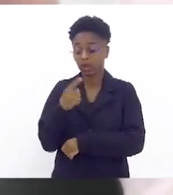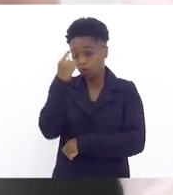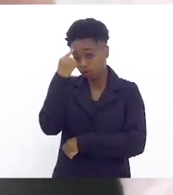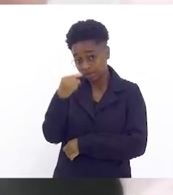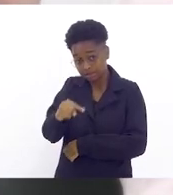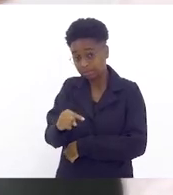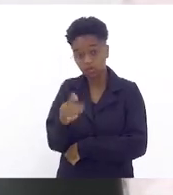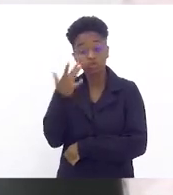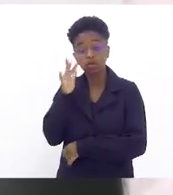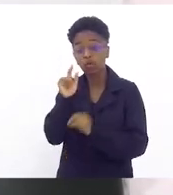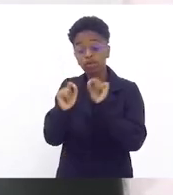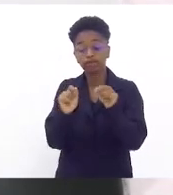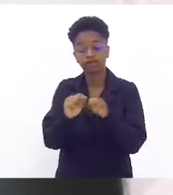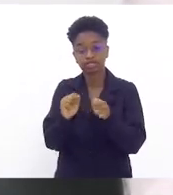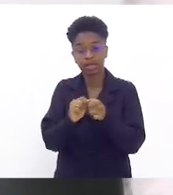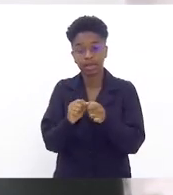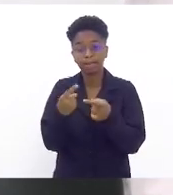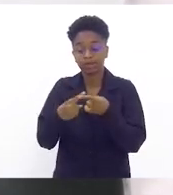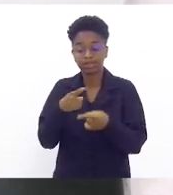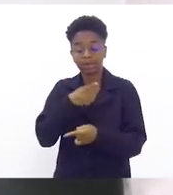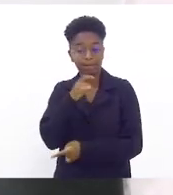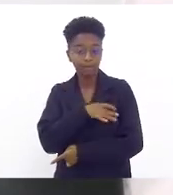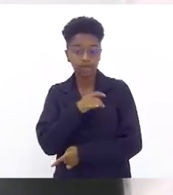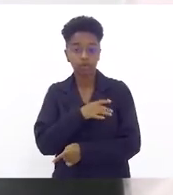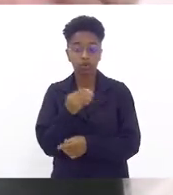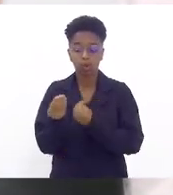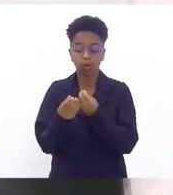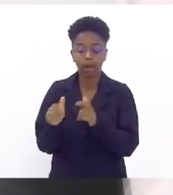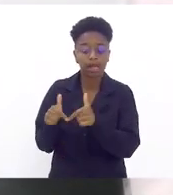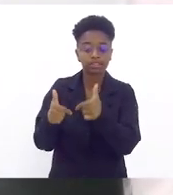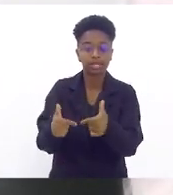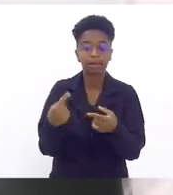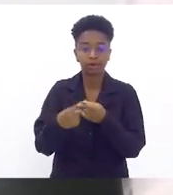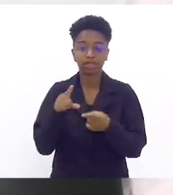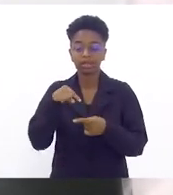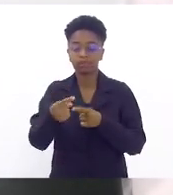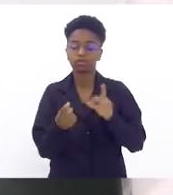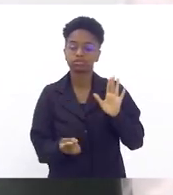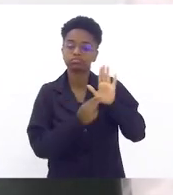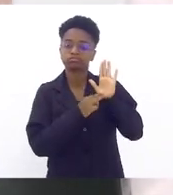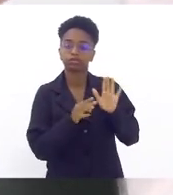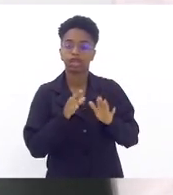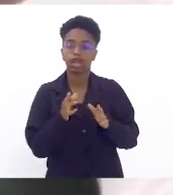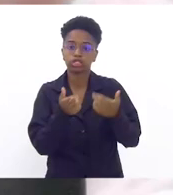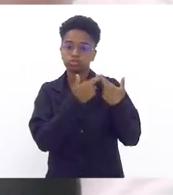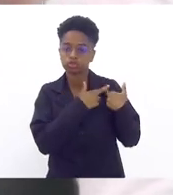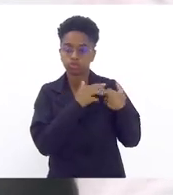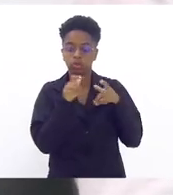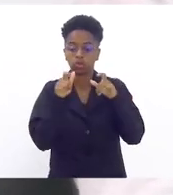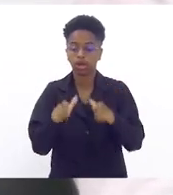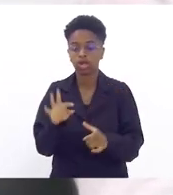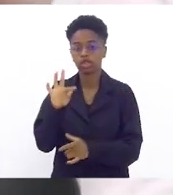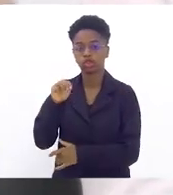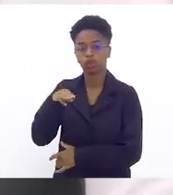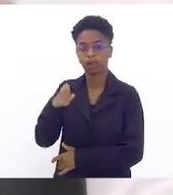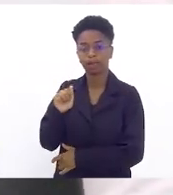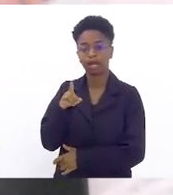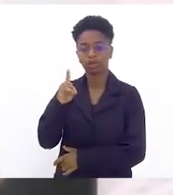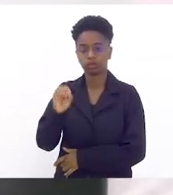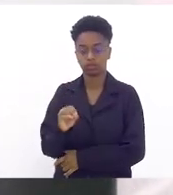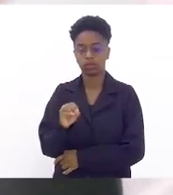fazer com medo de mexer num espaço tombado e de terem que assumir a responsabilidade de um espaço